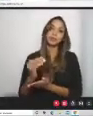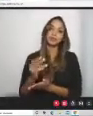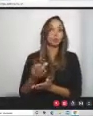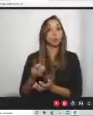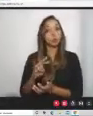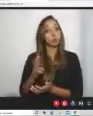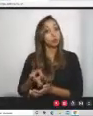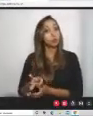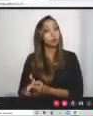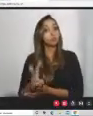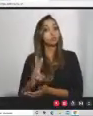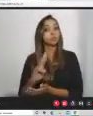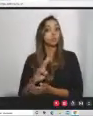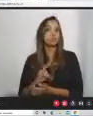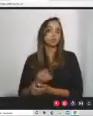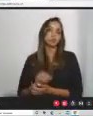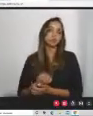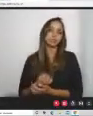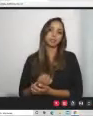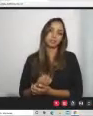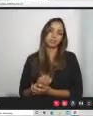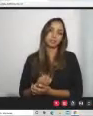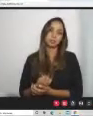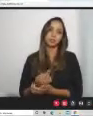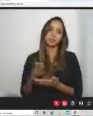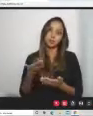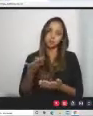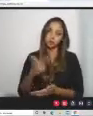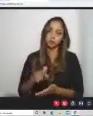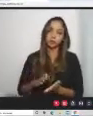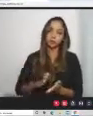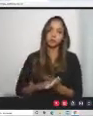nessa legislatura. Mais uma vez, parabéns.